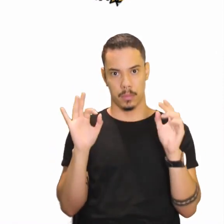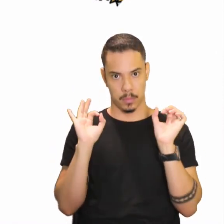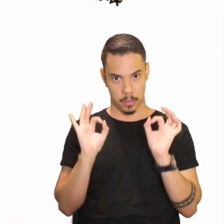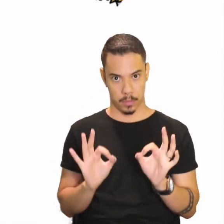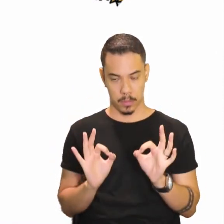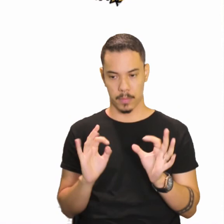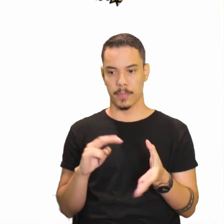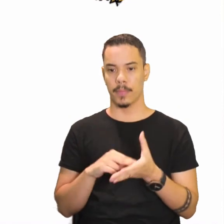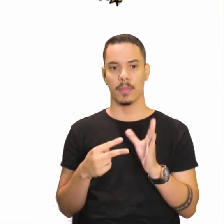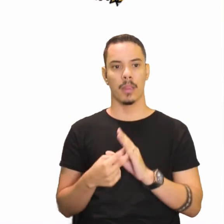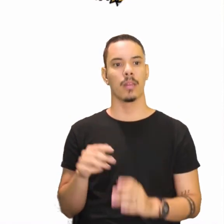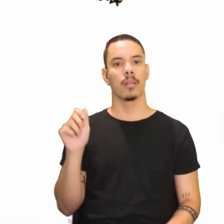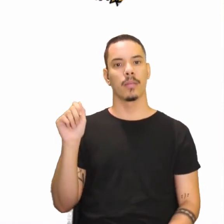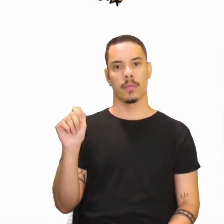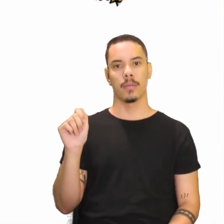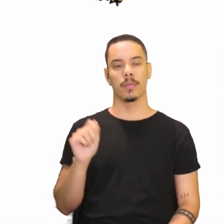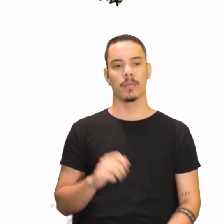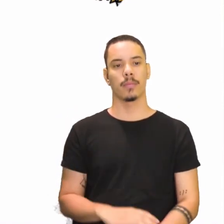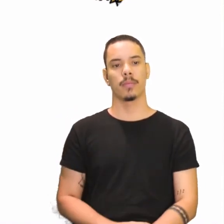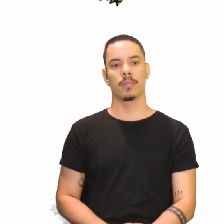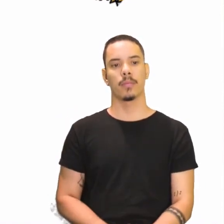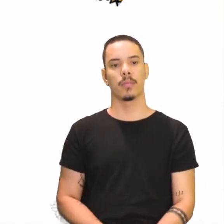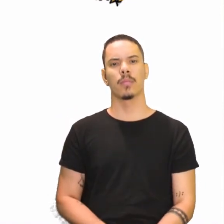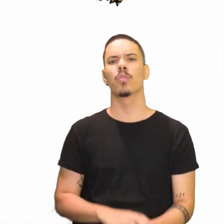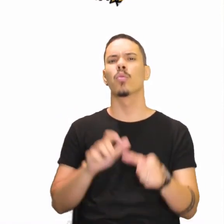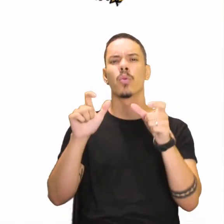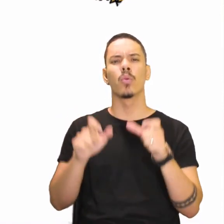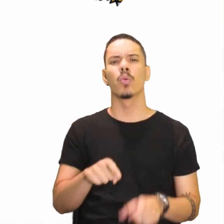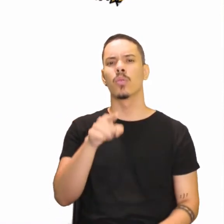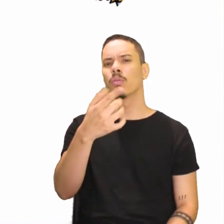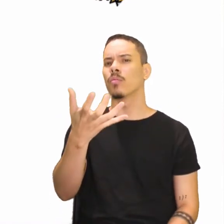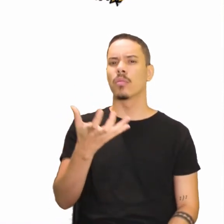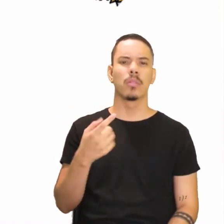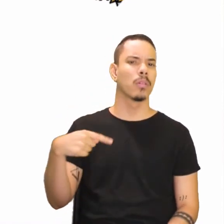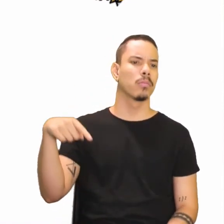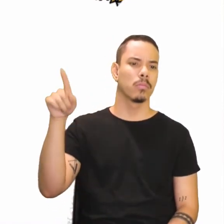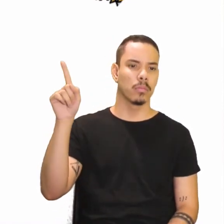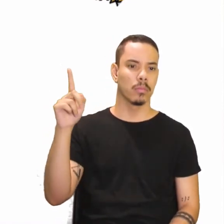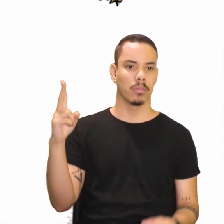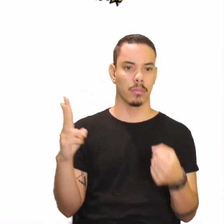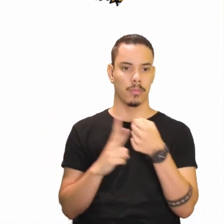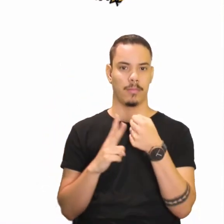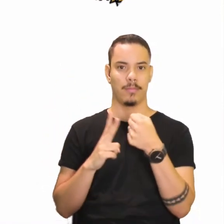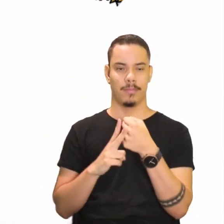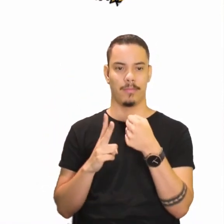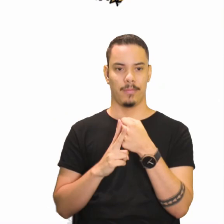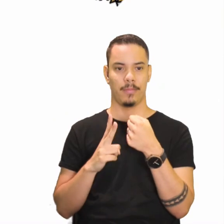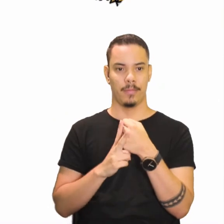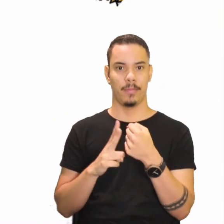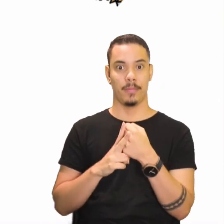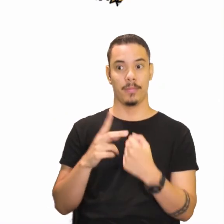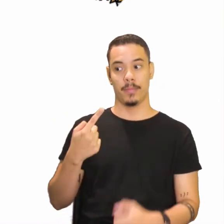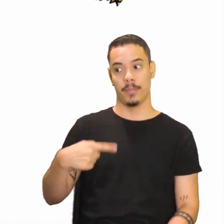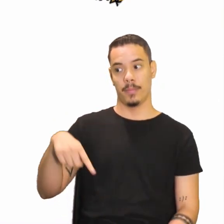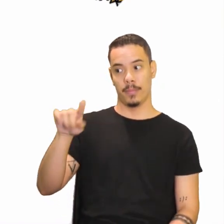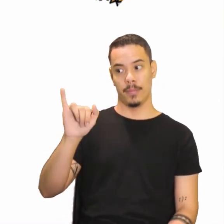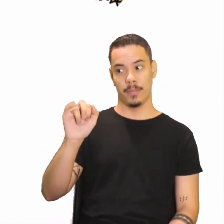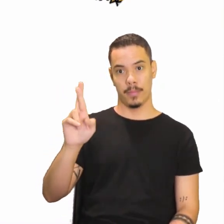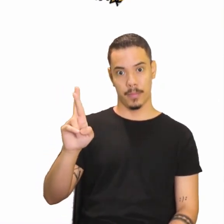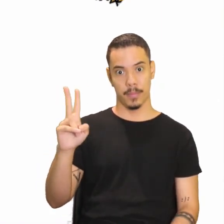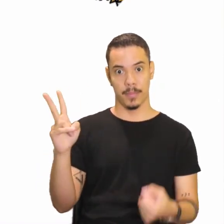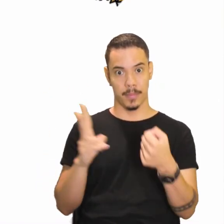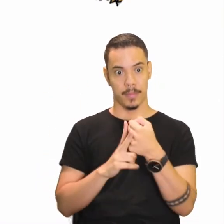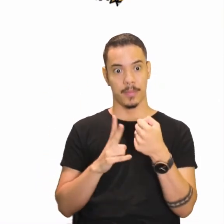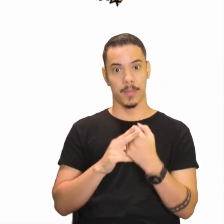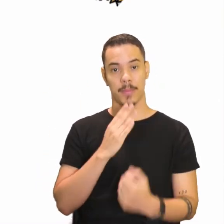ser a. Aonde você quer ir? Olha só o verbo aqui, ó. O ir, né? O verbo ir, ele